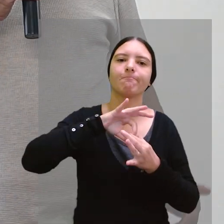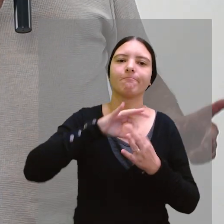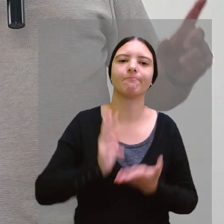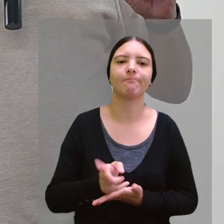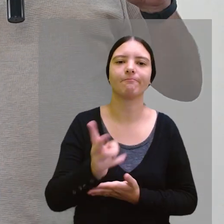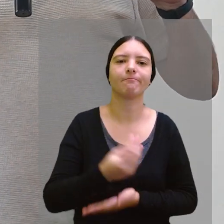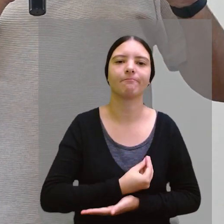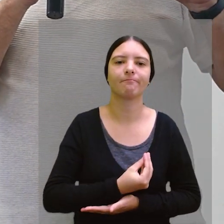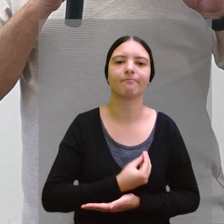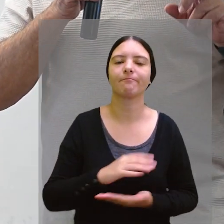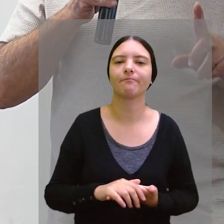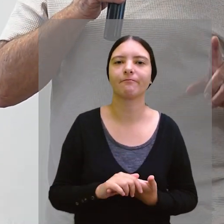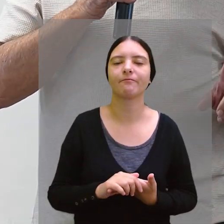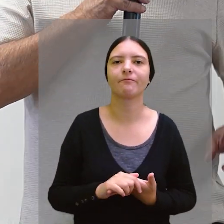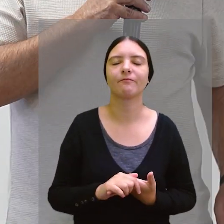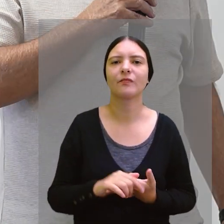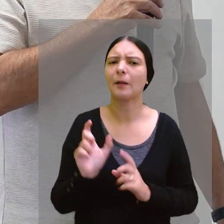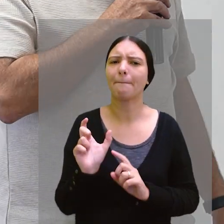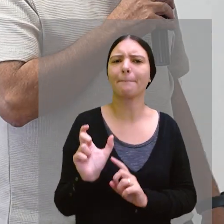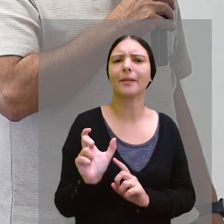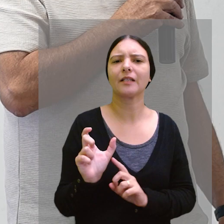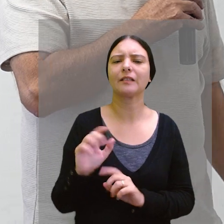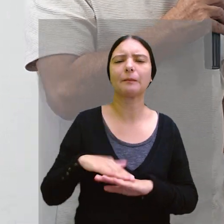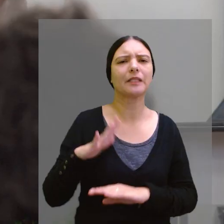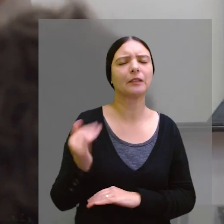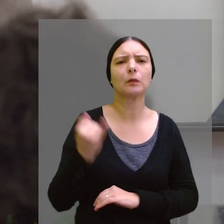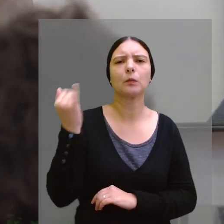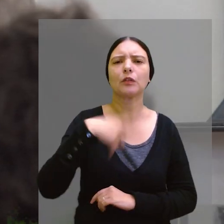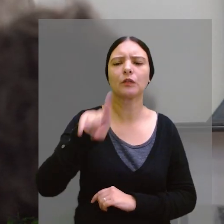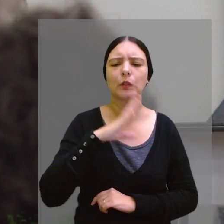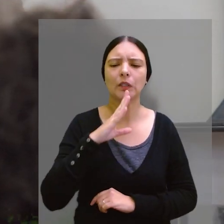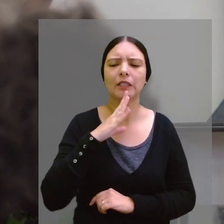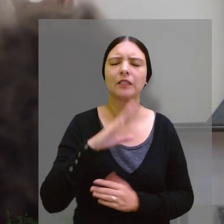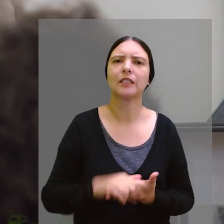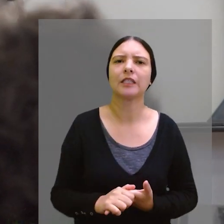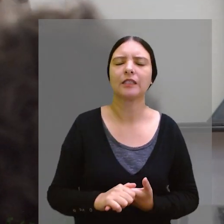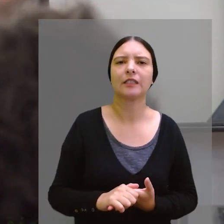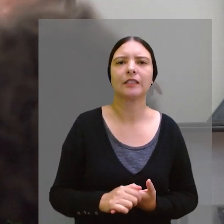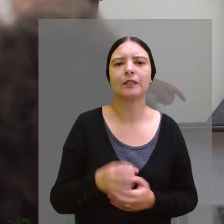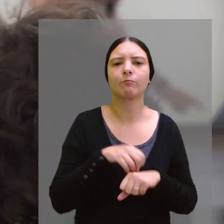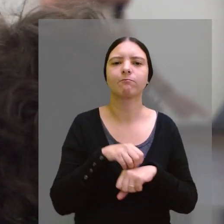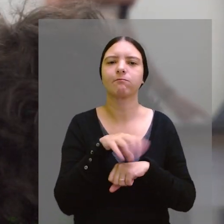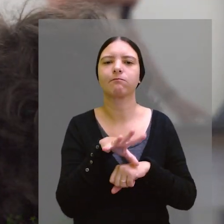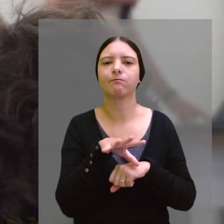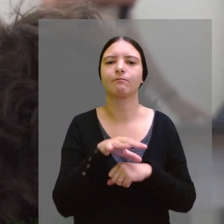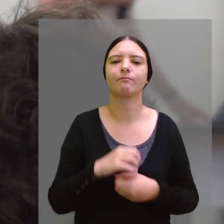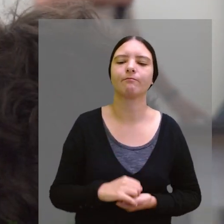vida. Qual que é a palavra mais importante que vocês conhecem? Eu vou dar uma sugestão.